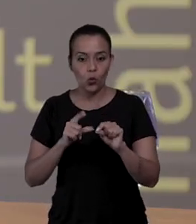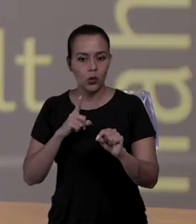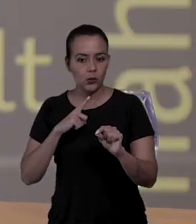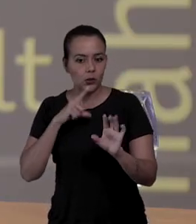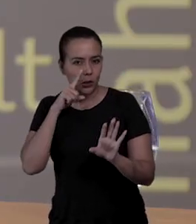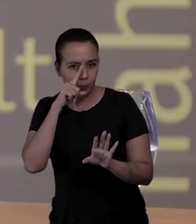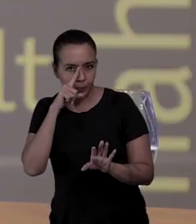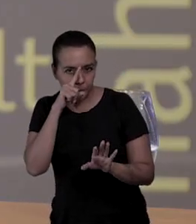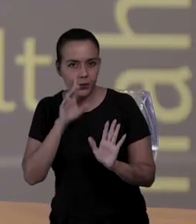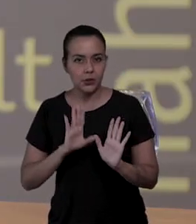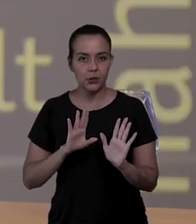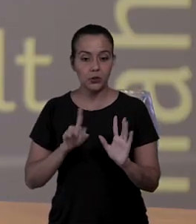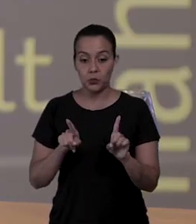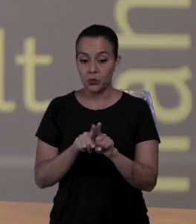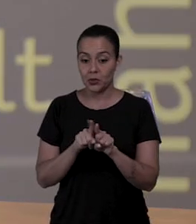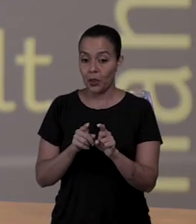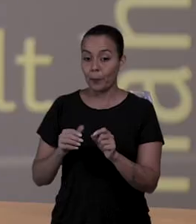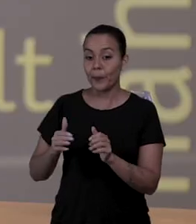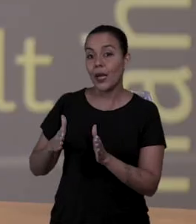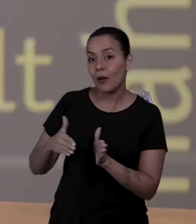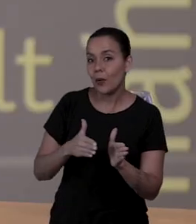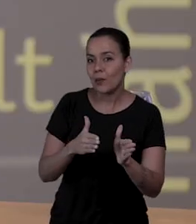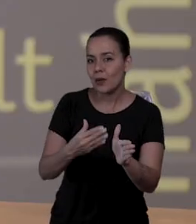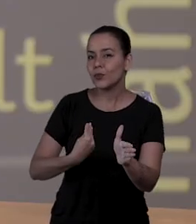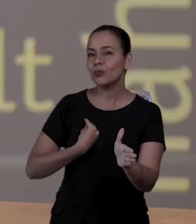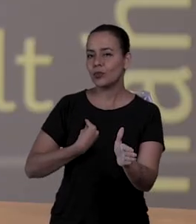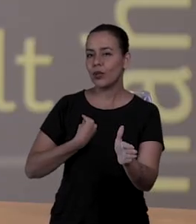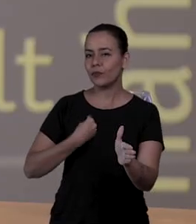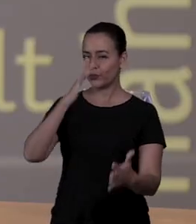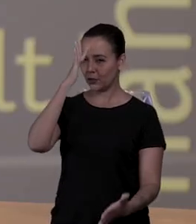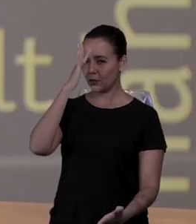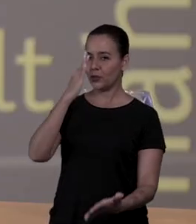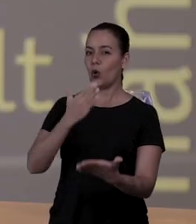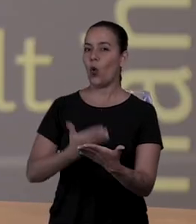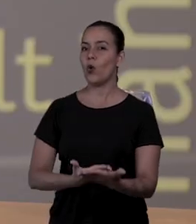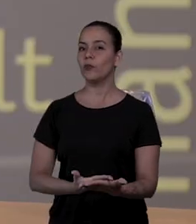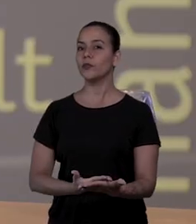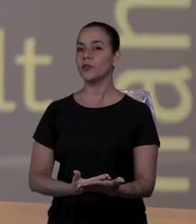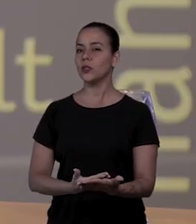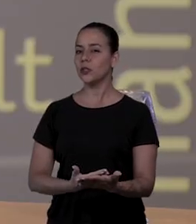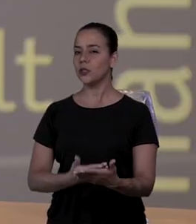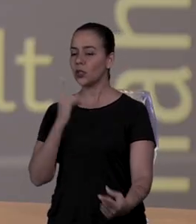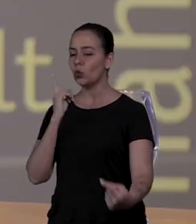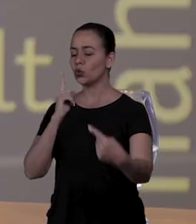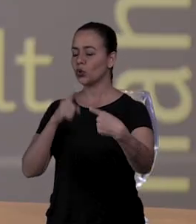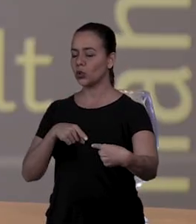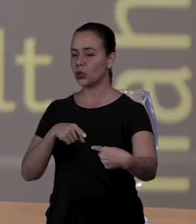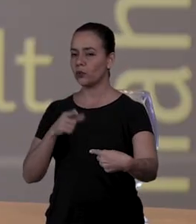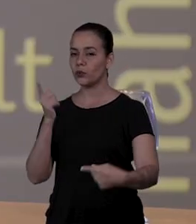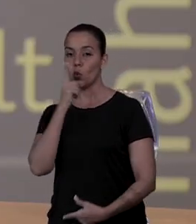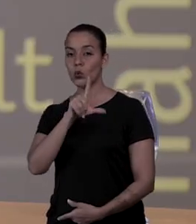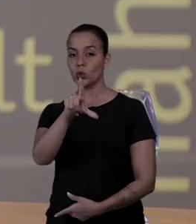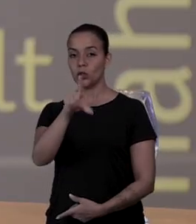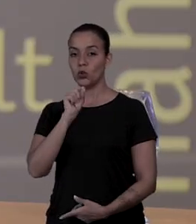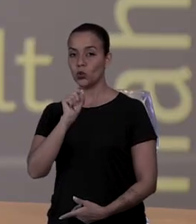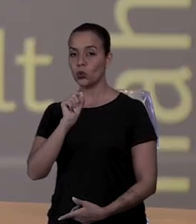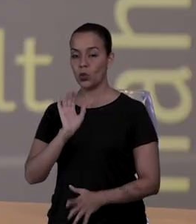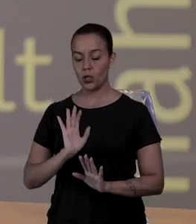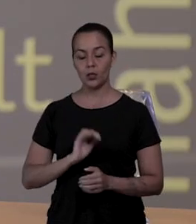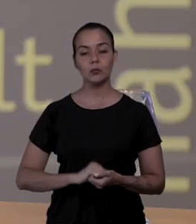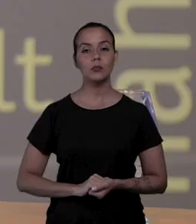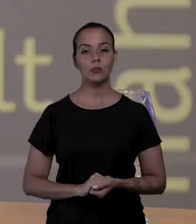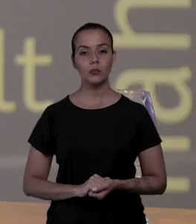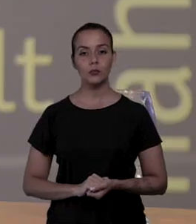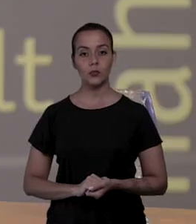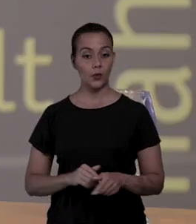possam correr riscos e traçar os próprios caminhos e ter confiança para enfrentar esses desafios e tomar as